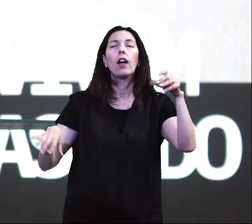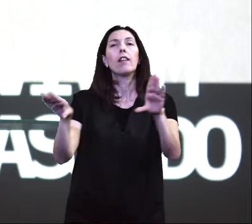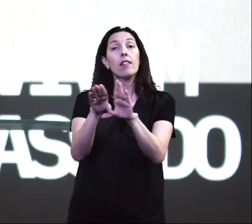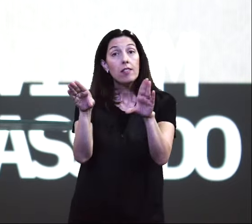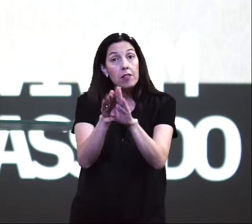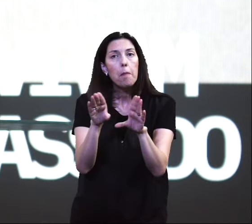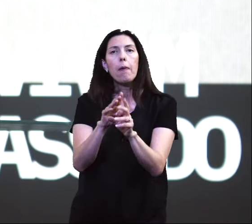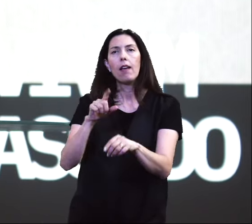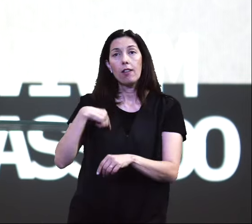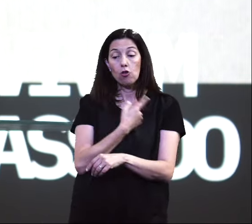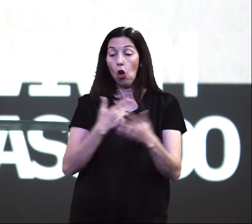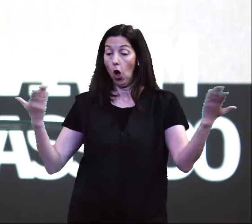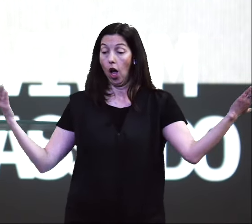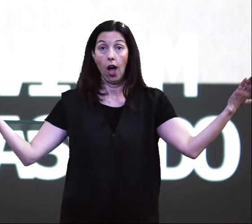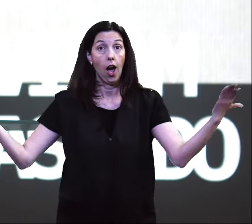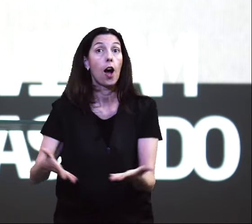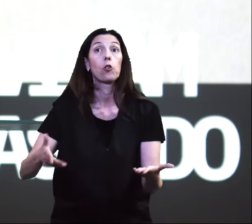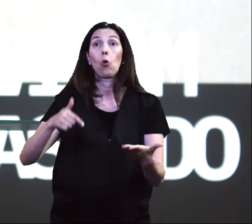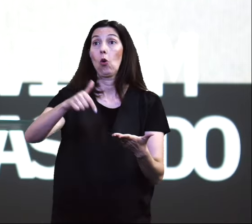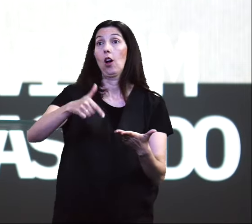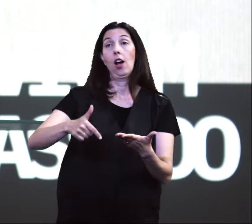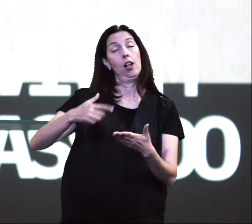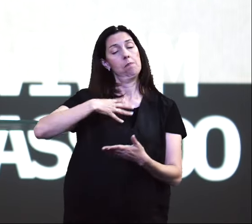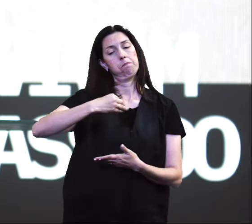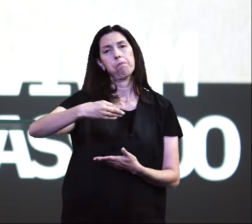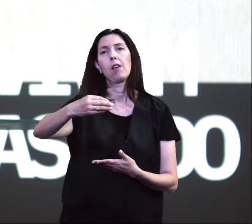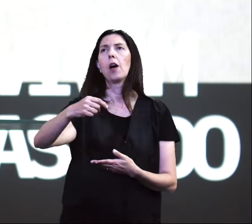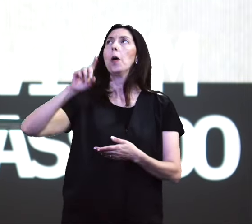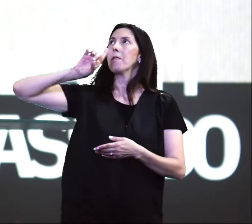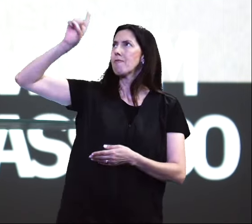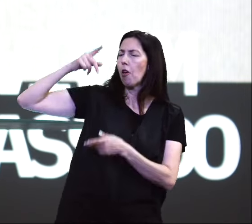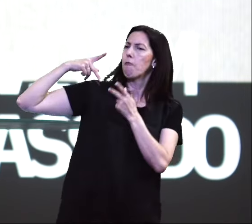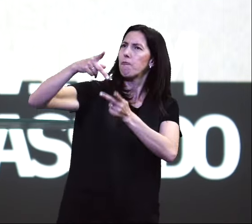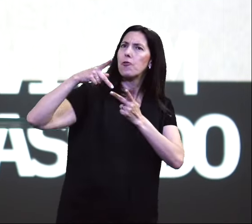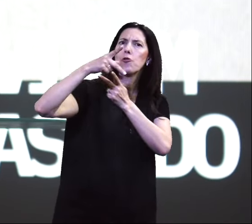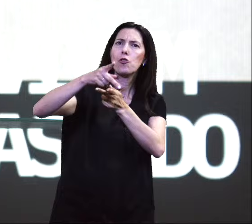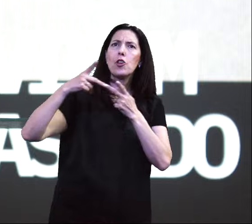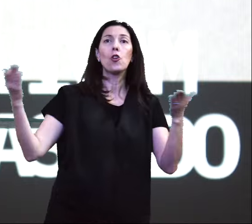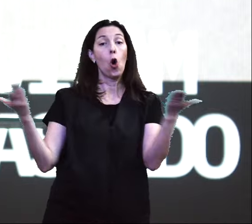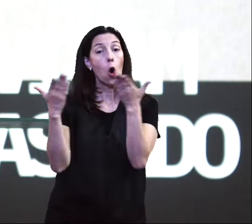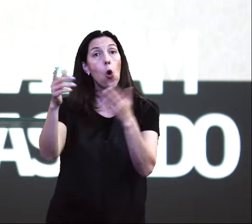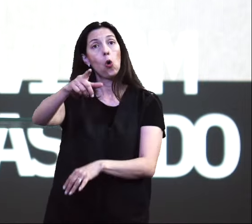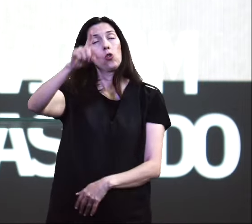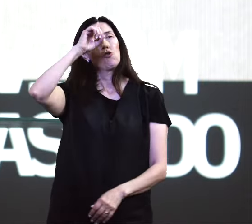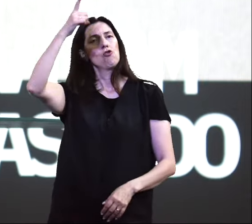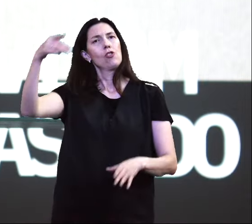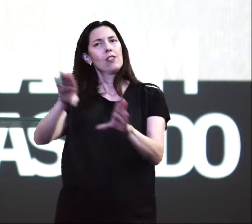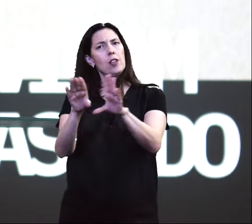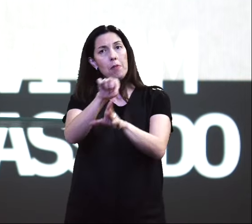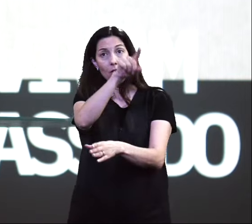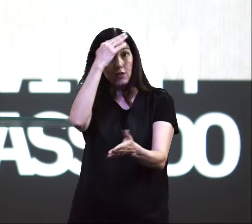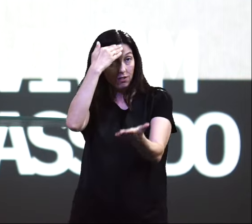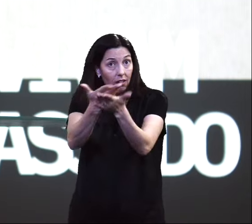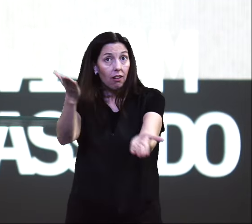vamos fazer agora nessa geração, porque Deus continua visitando o povo dele nesses dias. Quantos creem